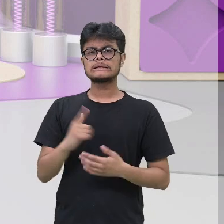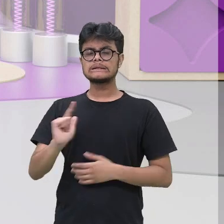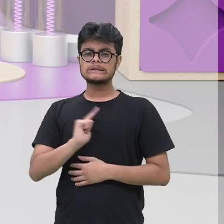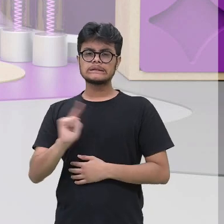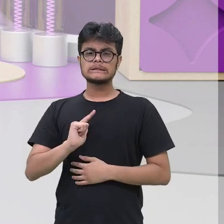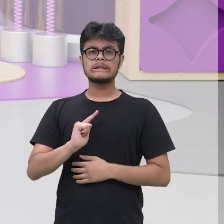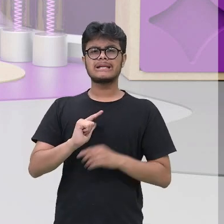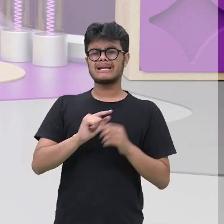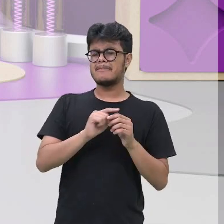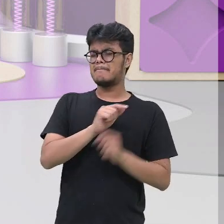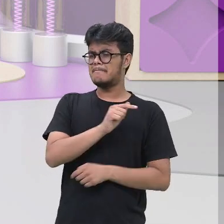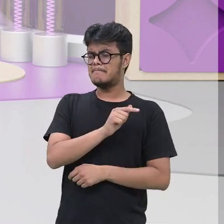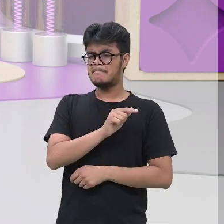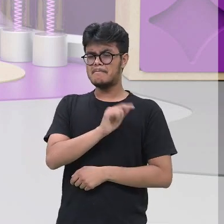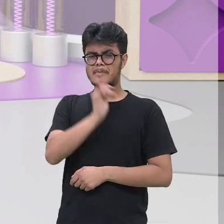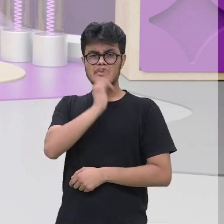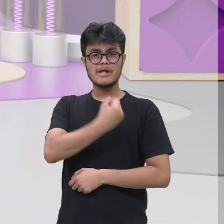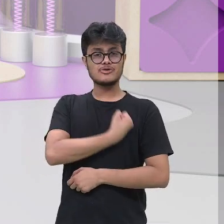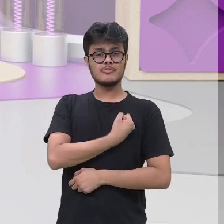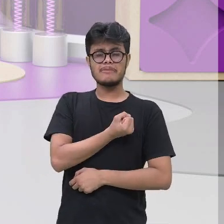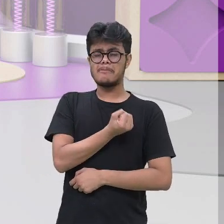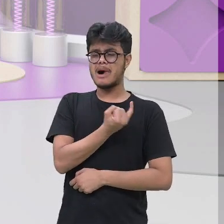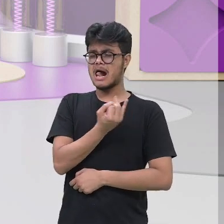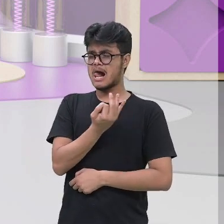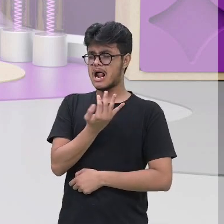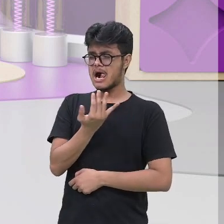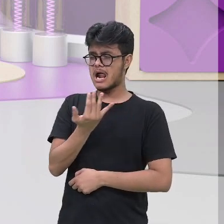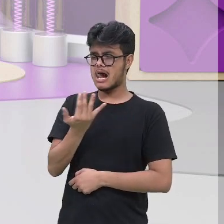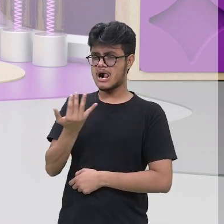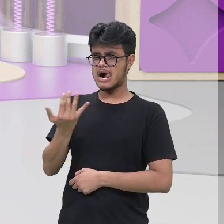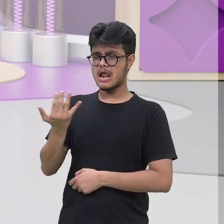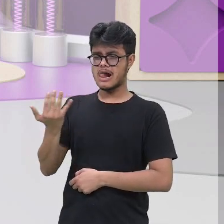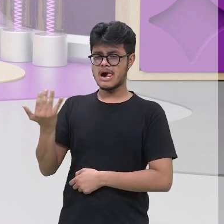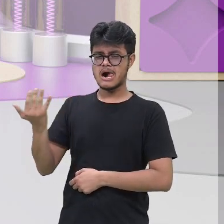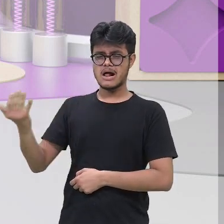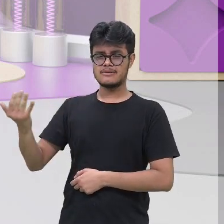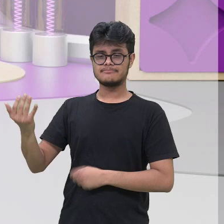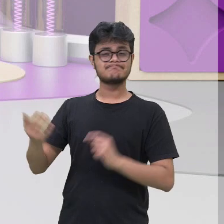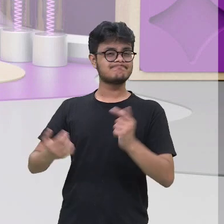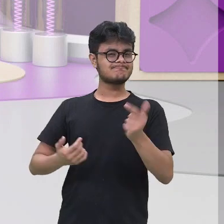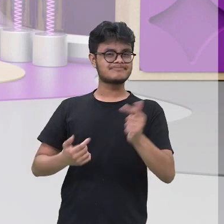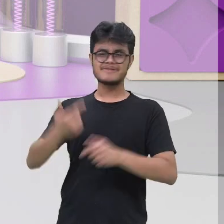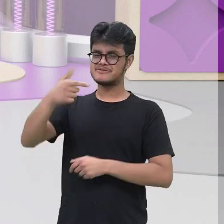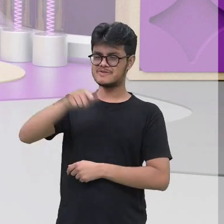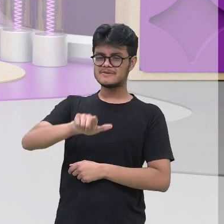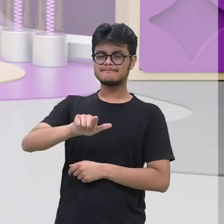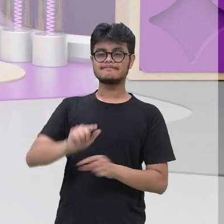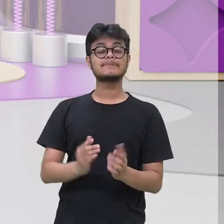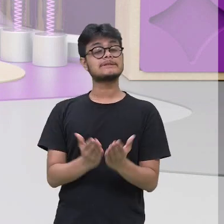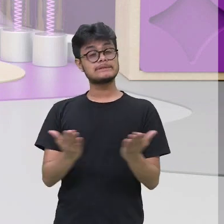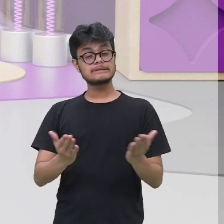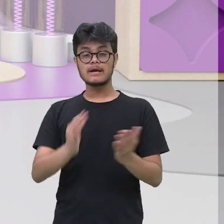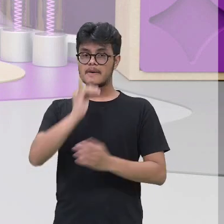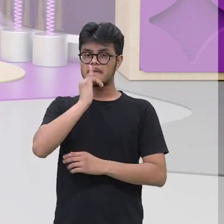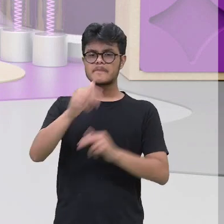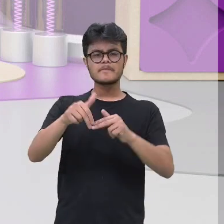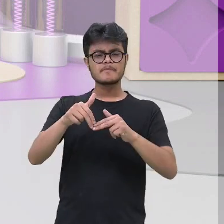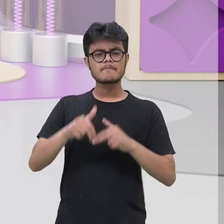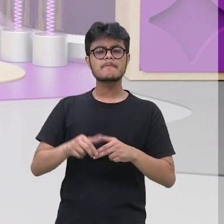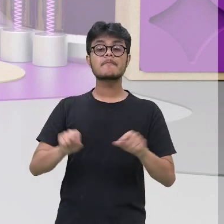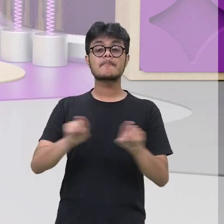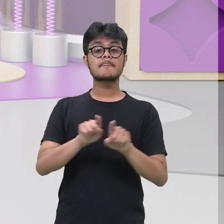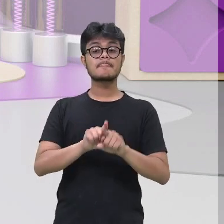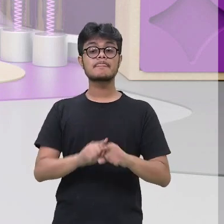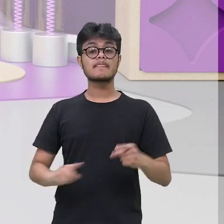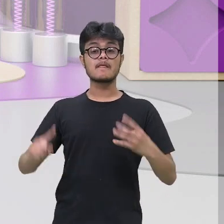aparecendo infinitos números na casa decimal, mas não vai se repetir. Beleza? Também nesses números irracionais nós